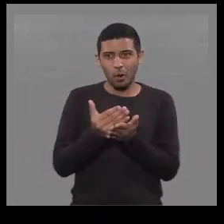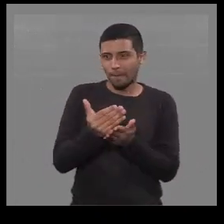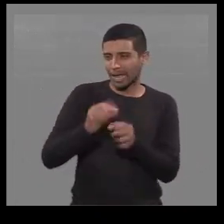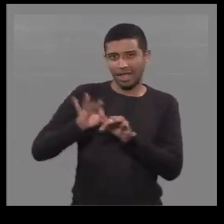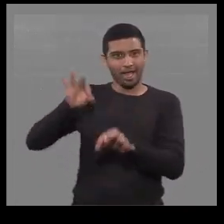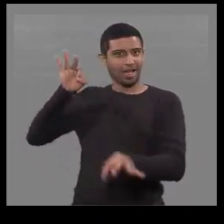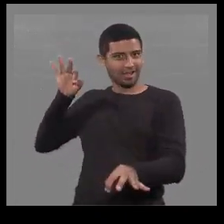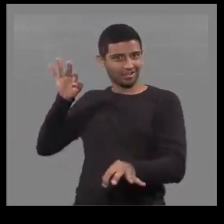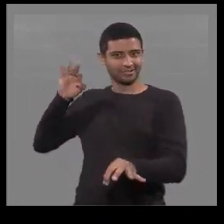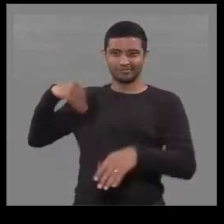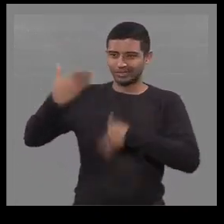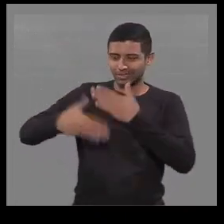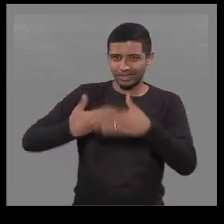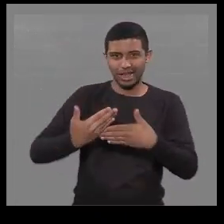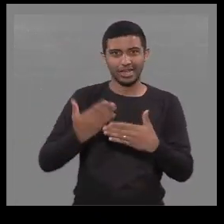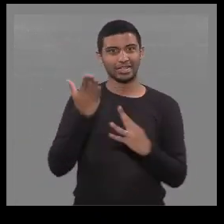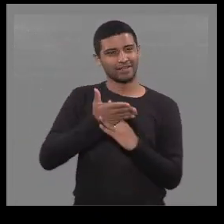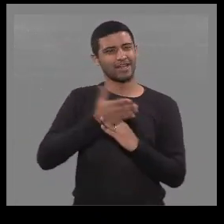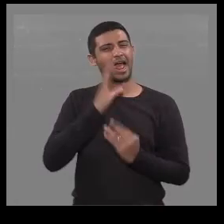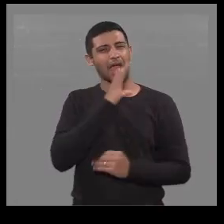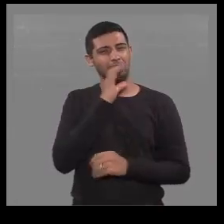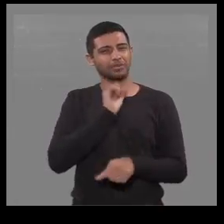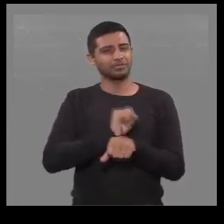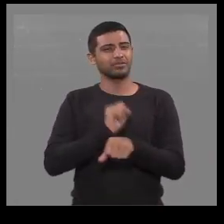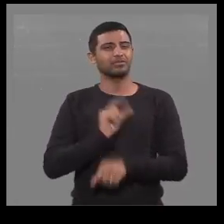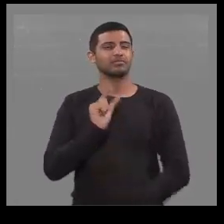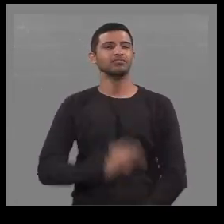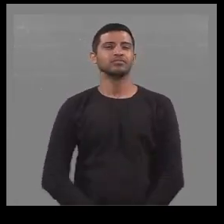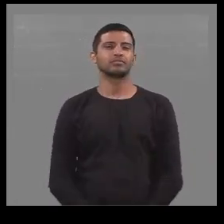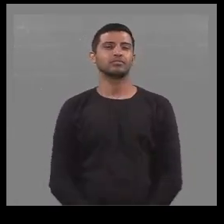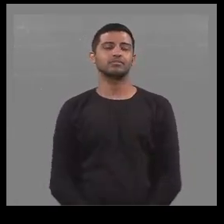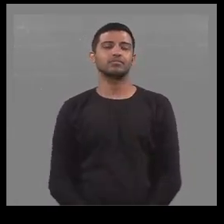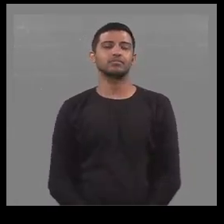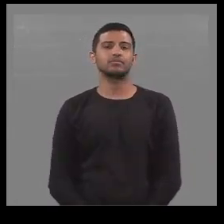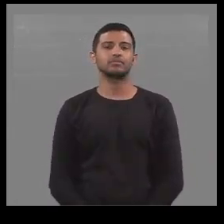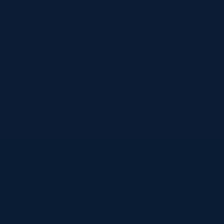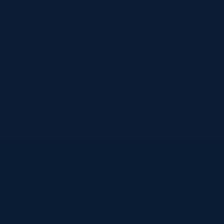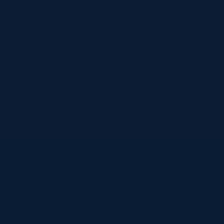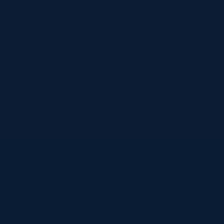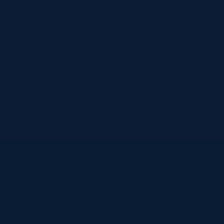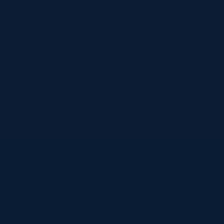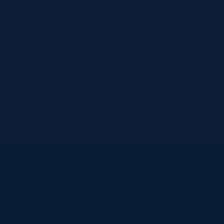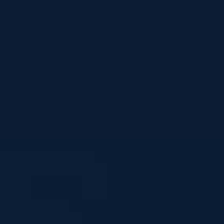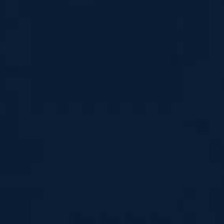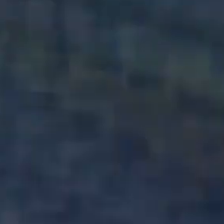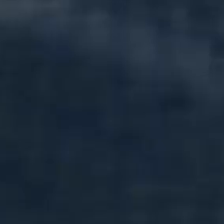passos vêm de longe. E tem muito mais, Nina, depois do intervalo. Até já.